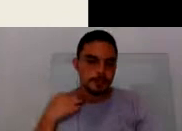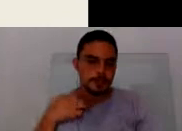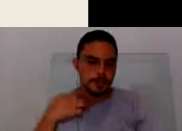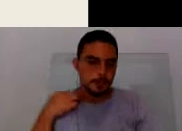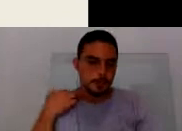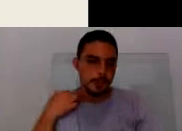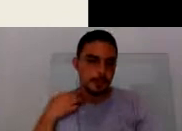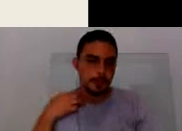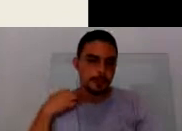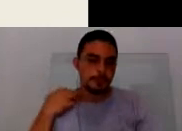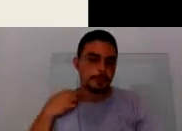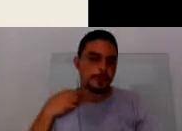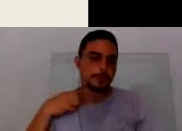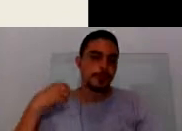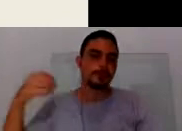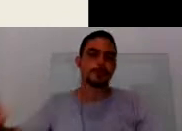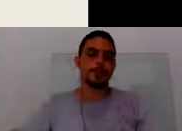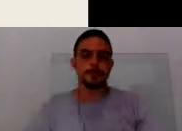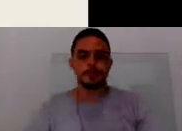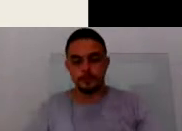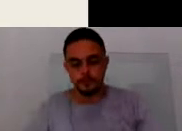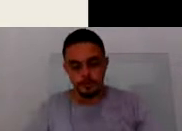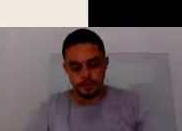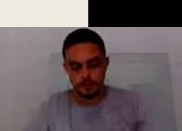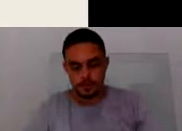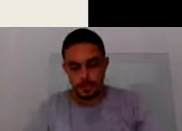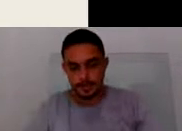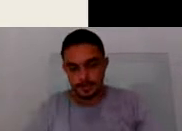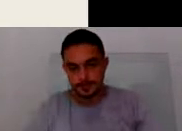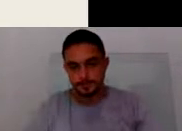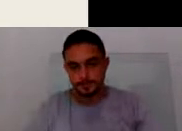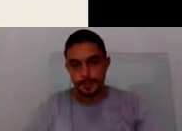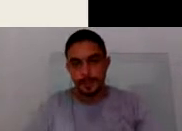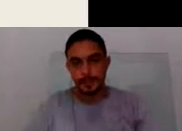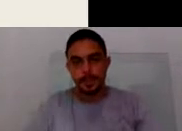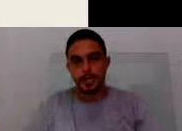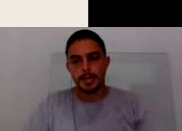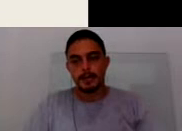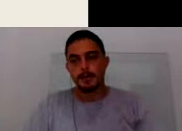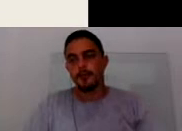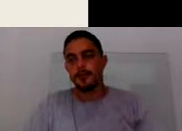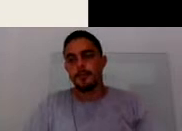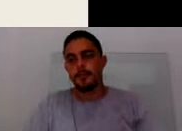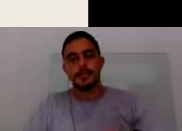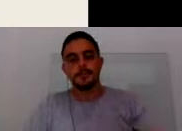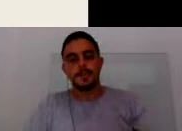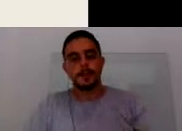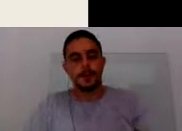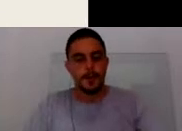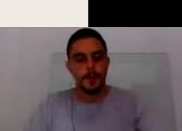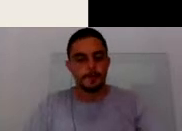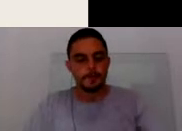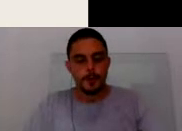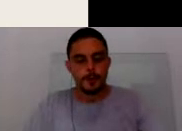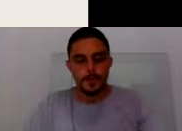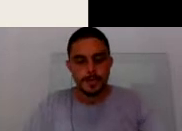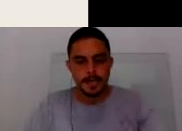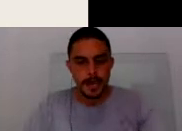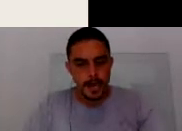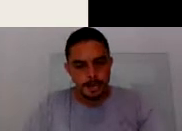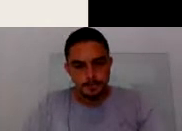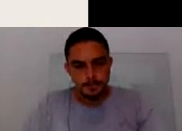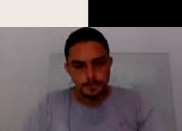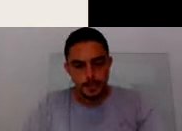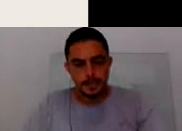tem que pensar bastante. Por quê? Porque quando eu vou dimensionar um projeto, um sistema de irrigação, eu me baseio sempre em quê?